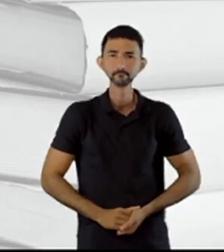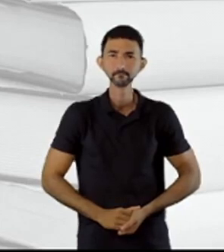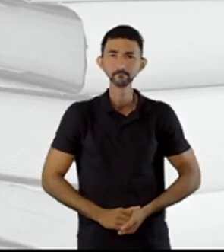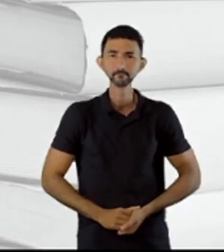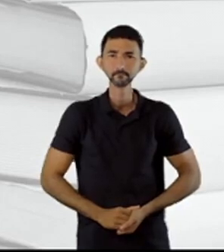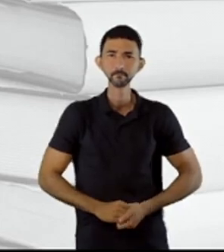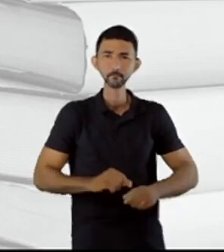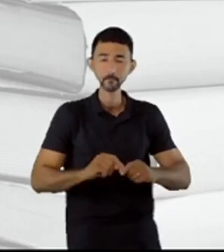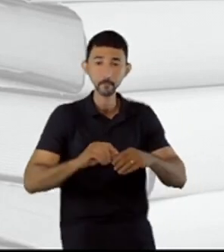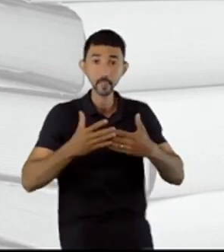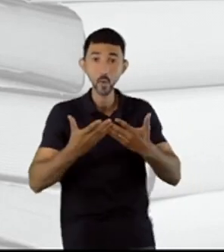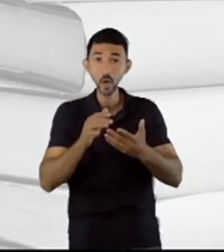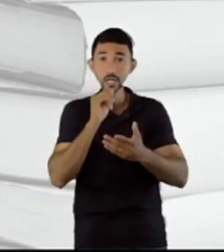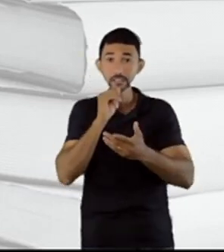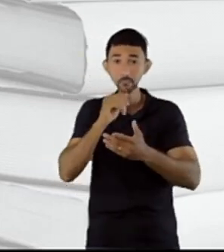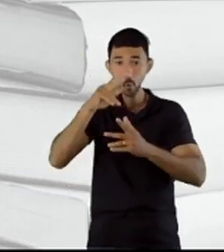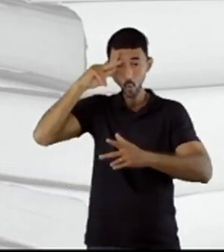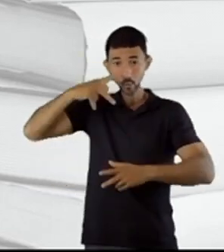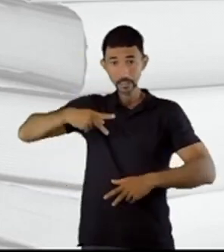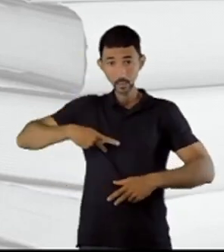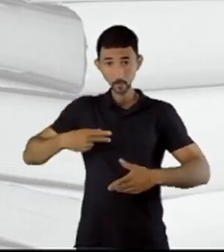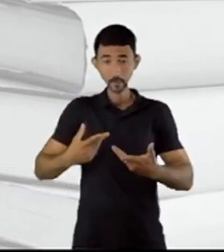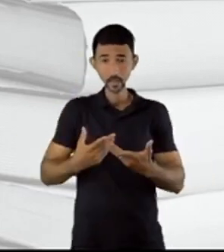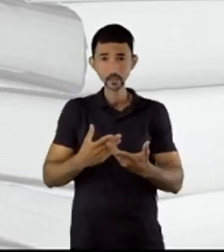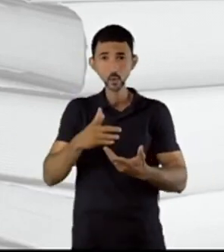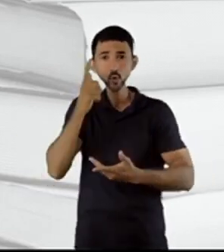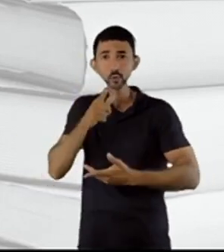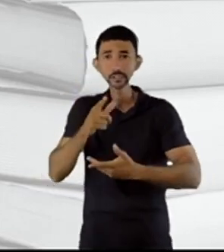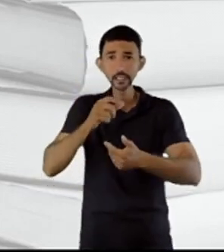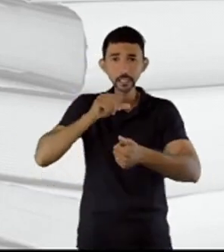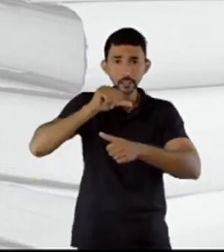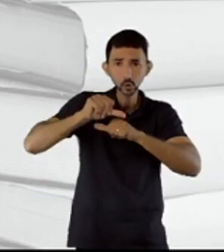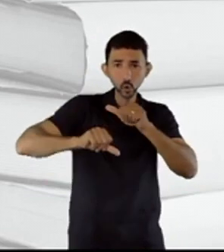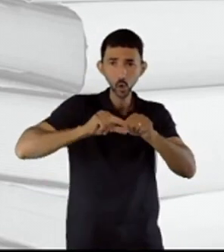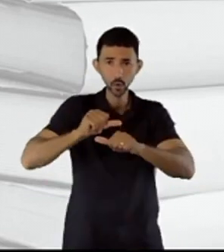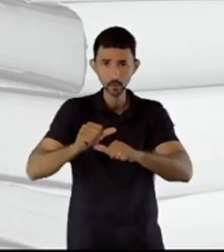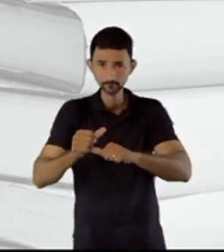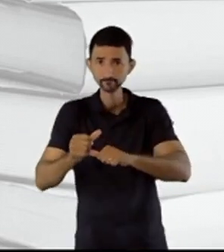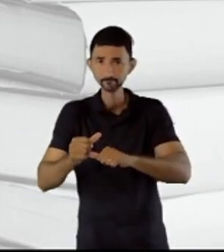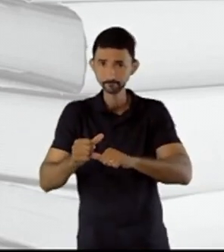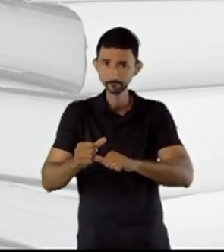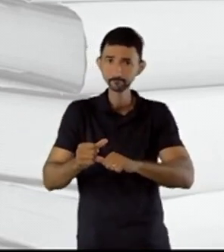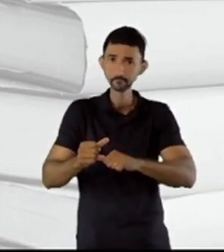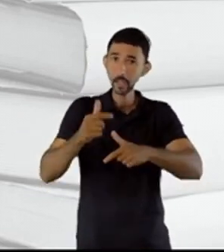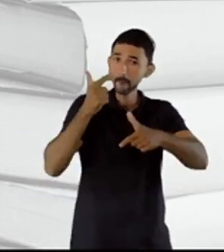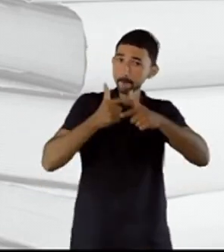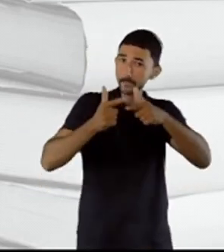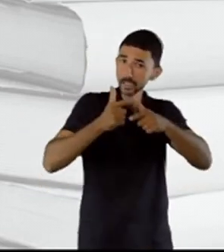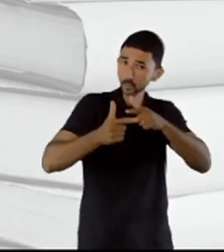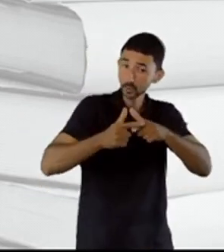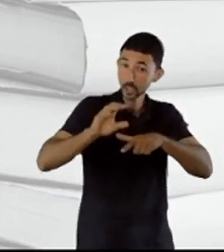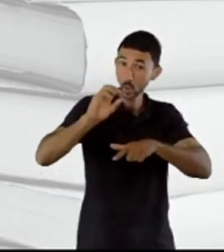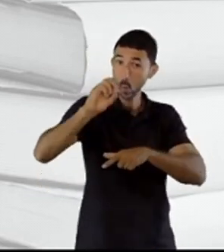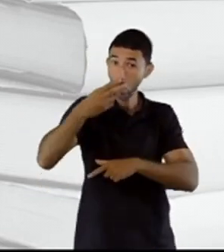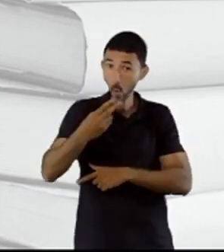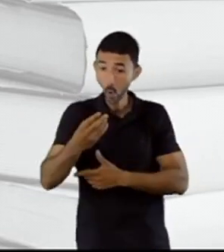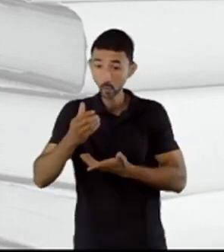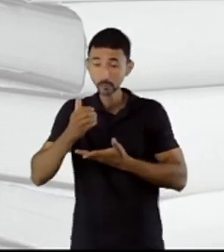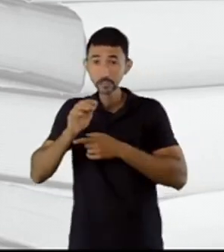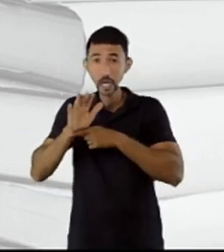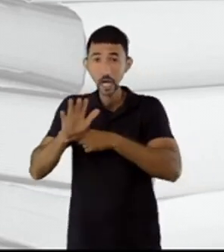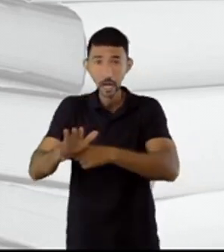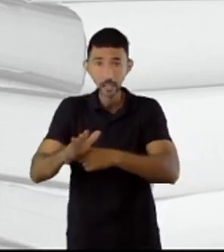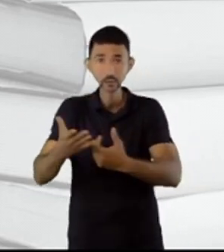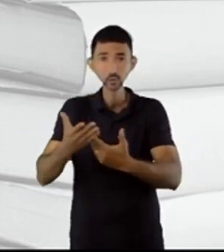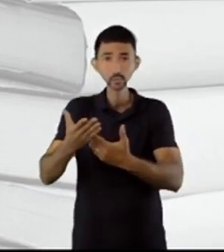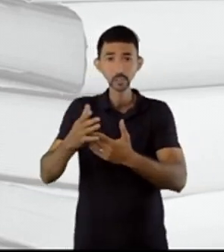Isso. De quais formas o ser humano consegue modificar, prejudicando ou beneficiando o planeta